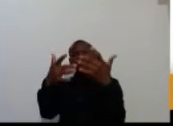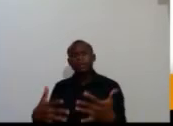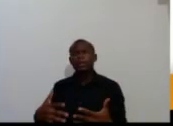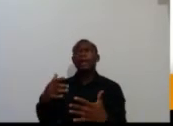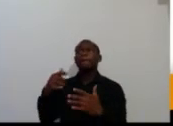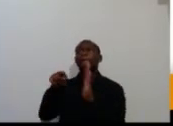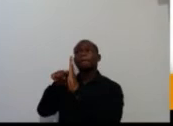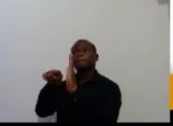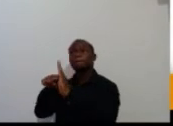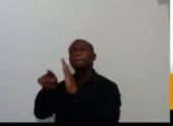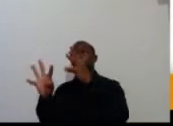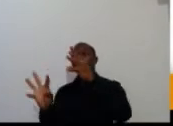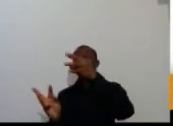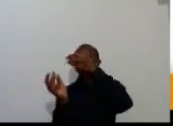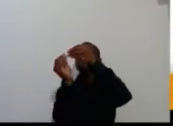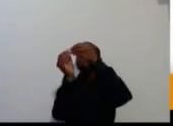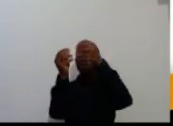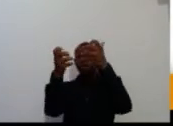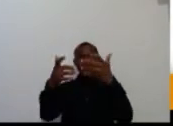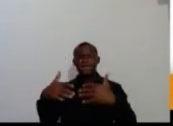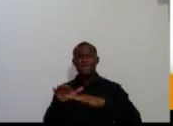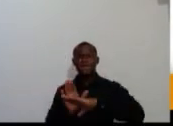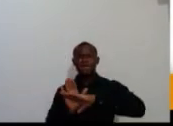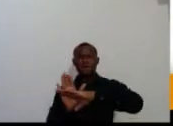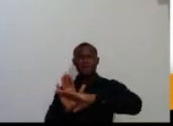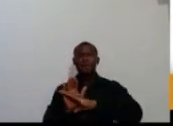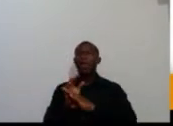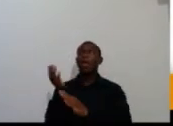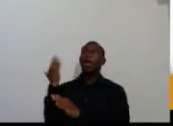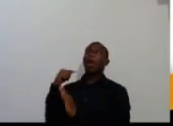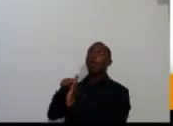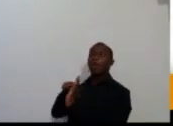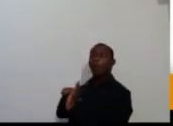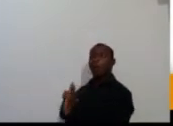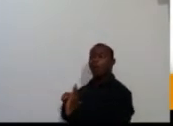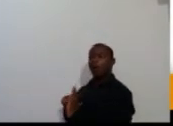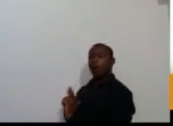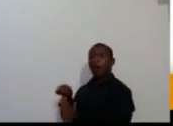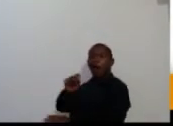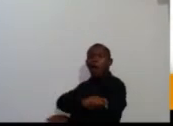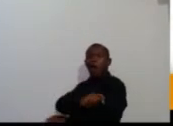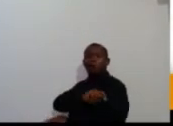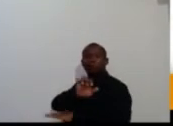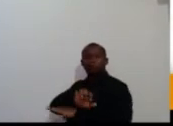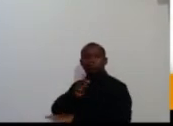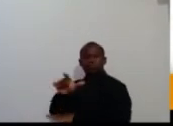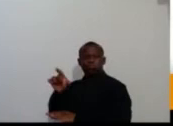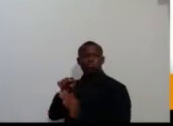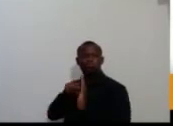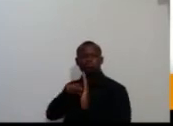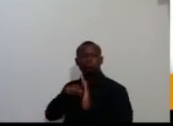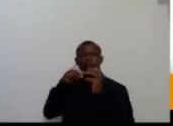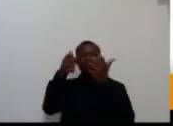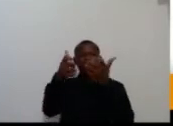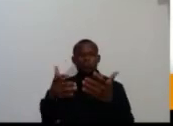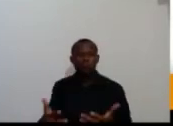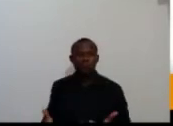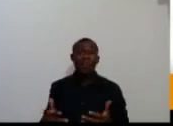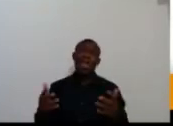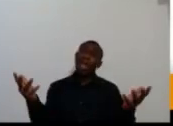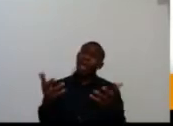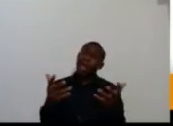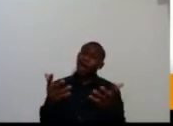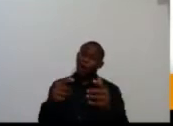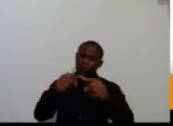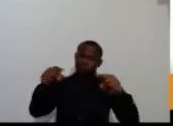de outros autores, de outros lugares. Então, não existe mais essa coisa da sala de aula unidirecional. Mesmo no presencial, os alunos estão